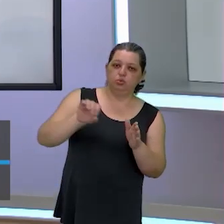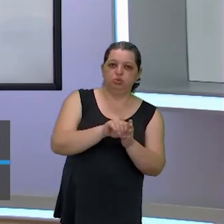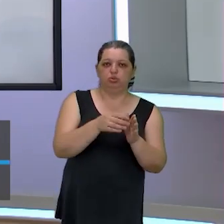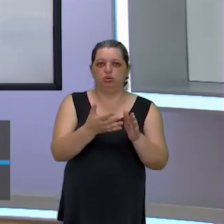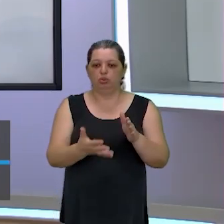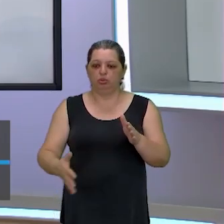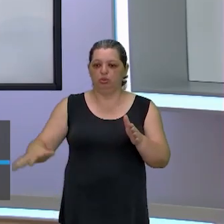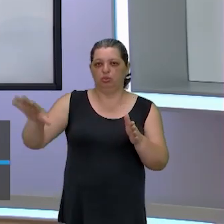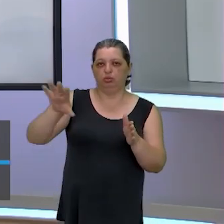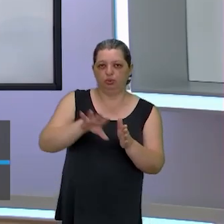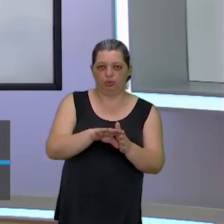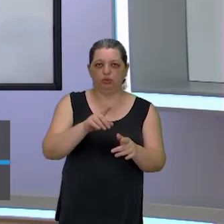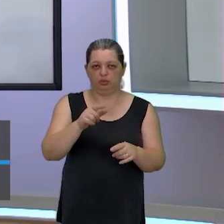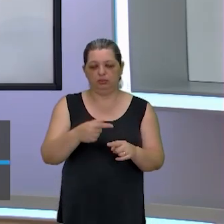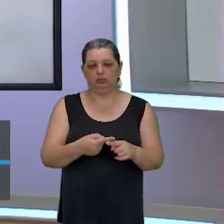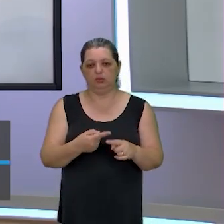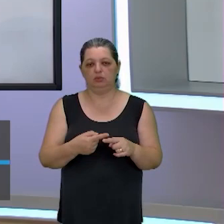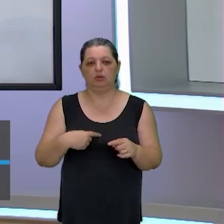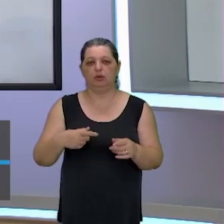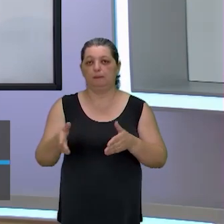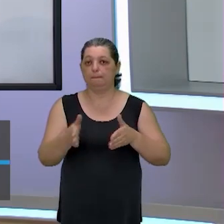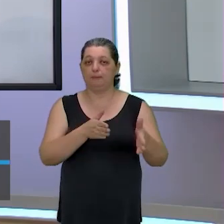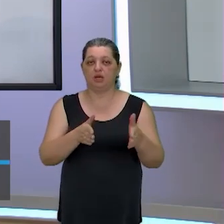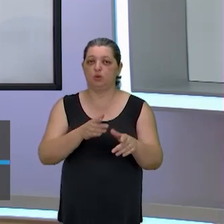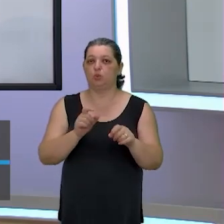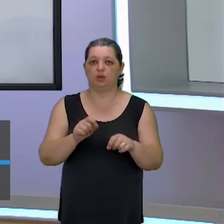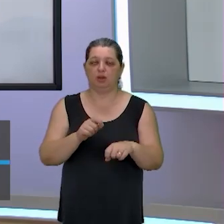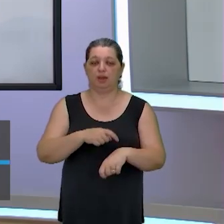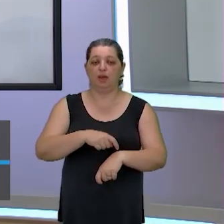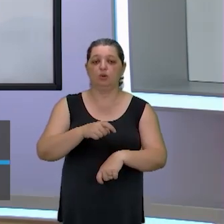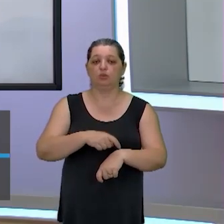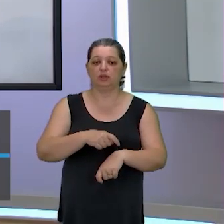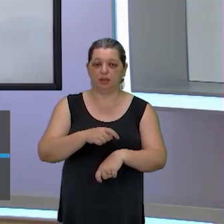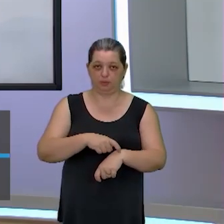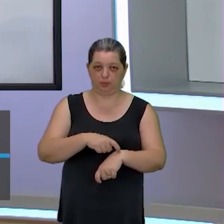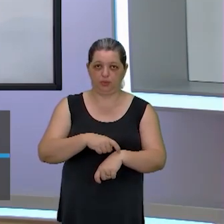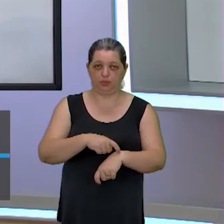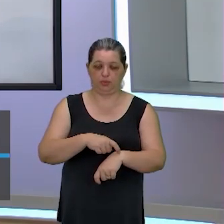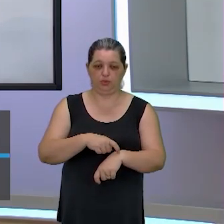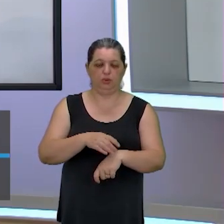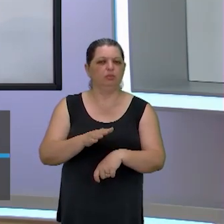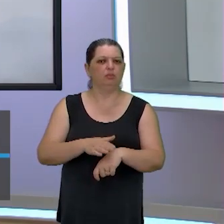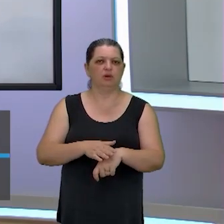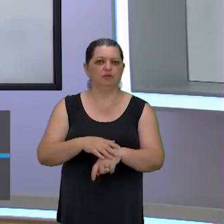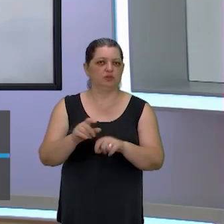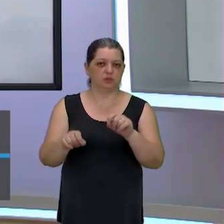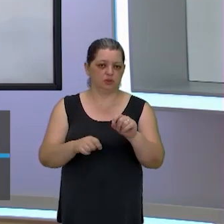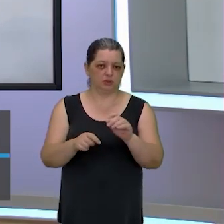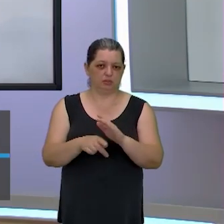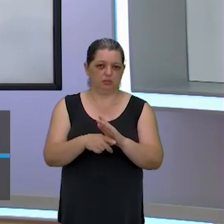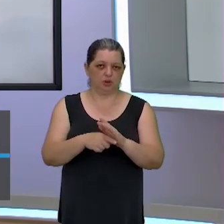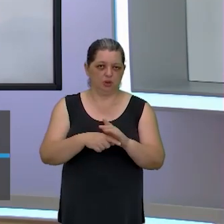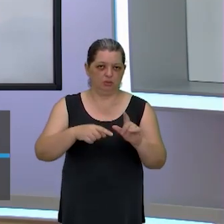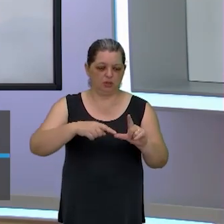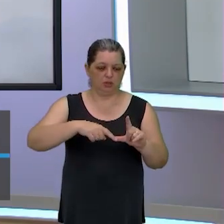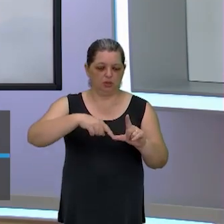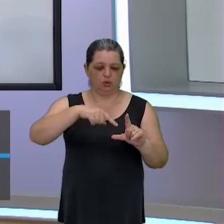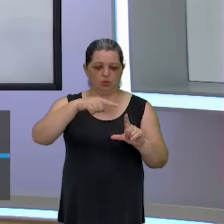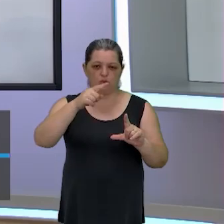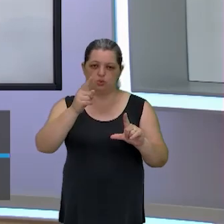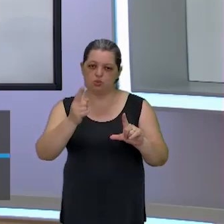que o período é o tempo para fazer para fazer o quê uma oscilação